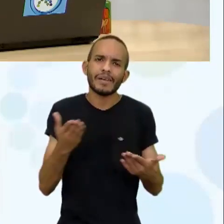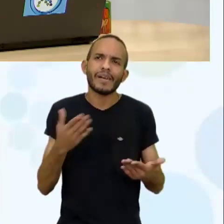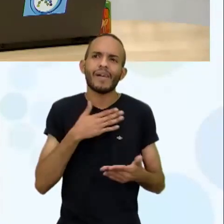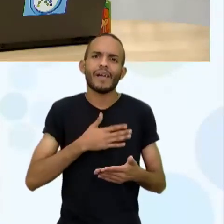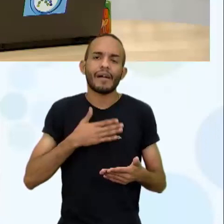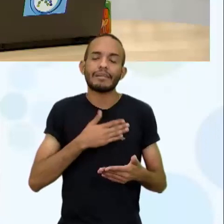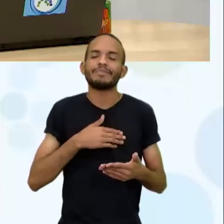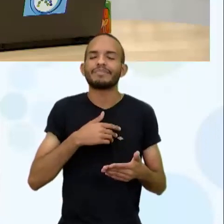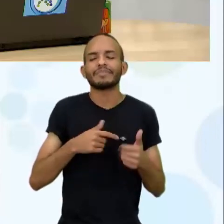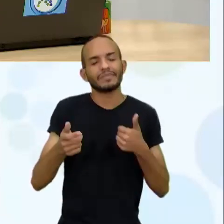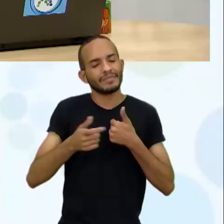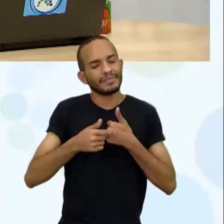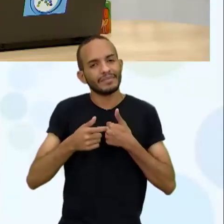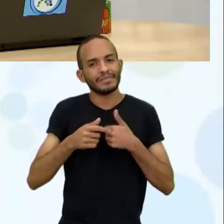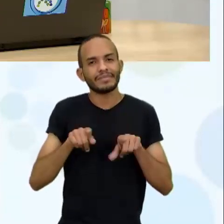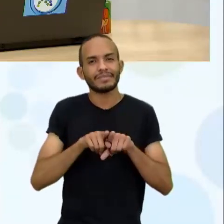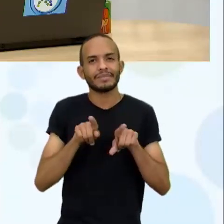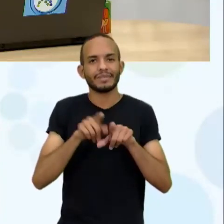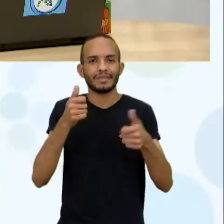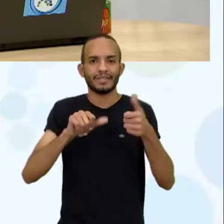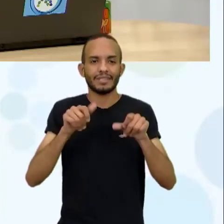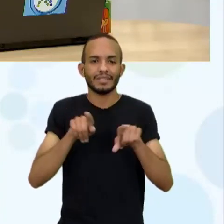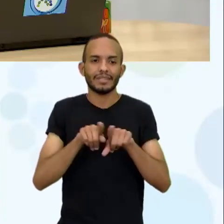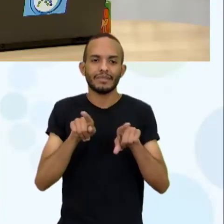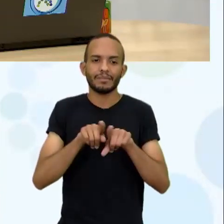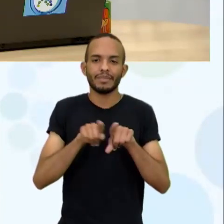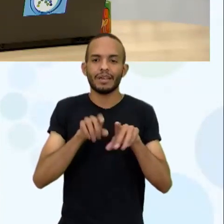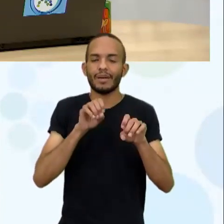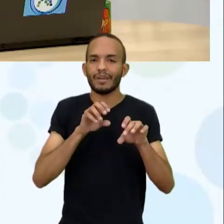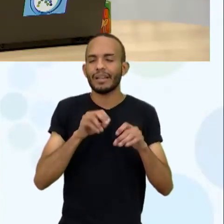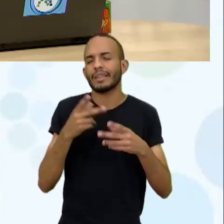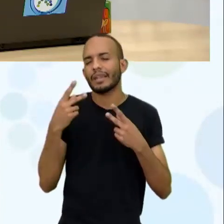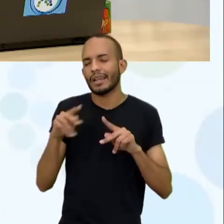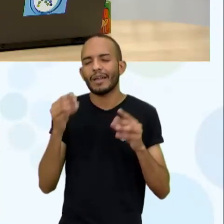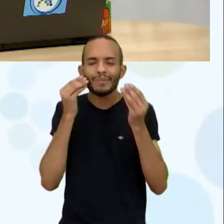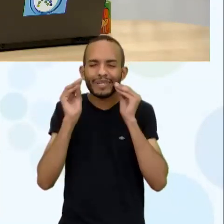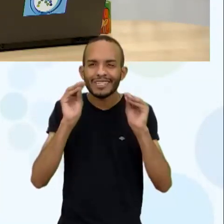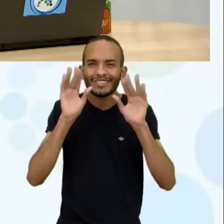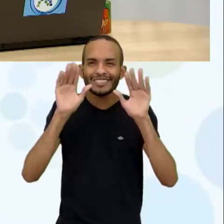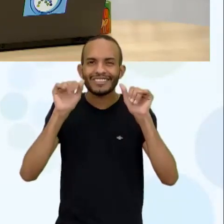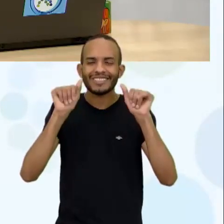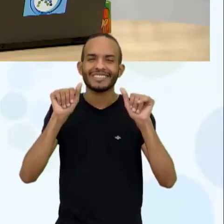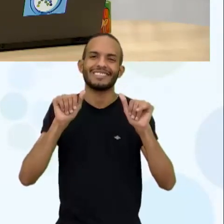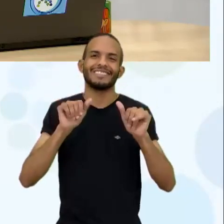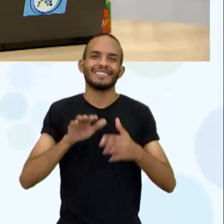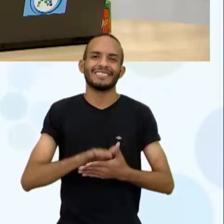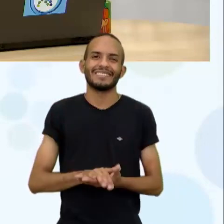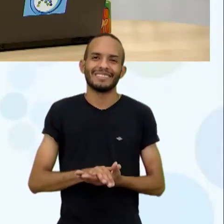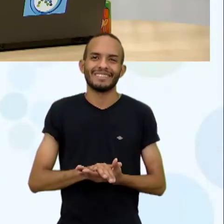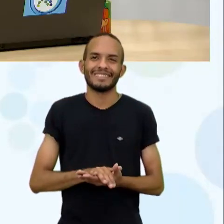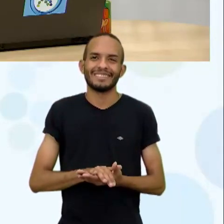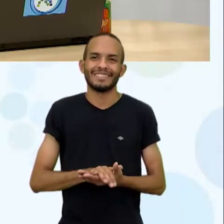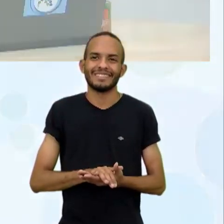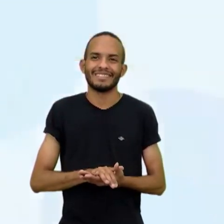que não gostaram, pontuem também. Tchau, Só não tchau. me tirem da aula dela, tá, gente? Por favor. Beijo, tchau, tchau.